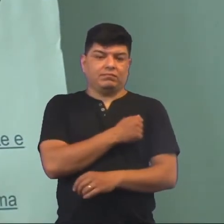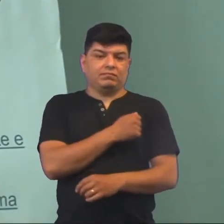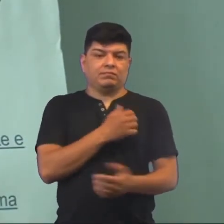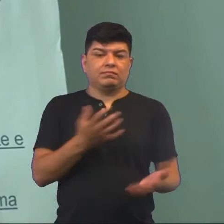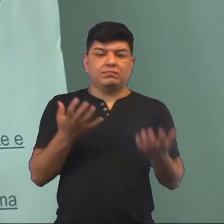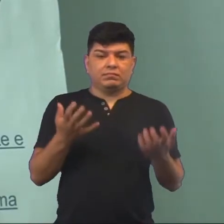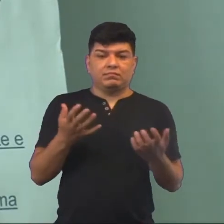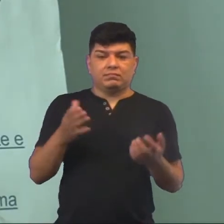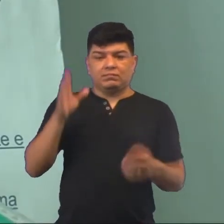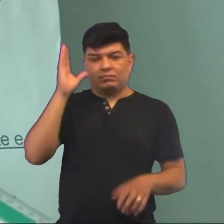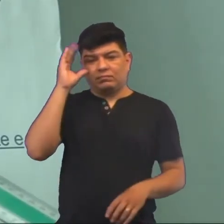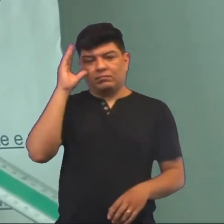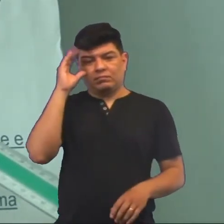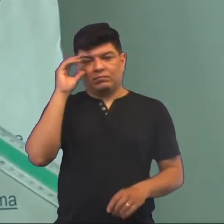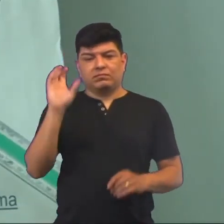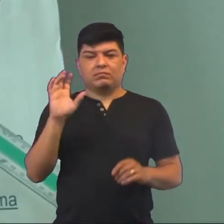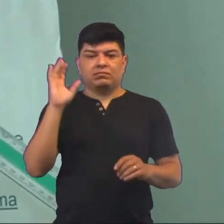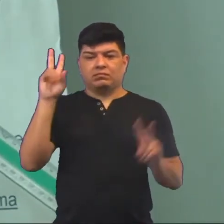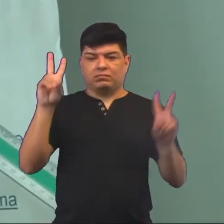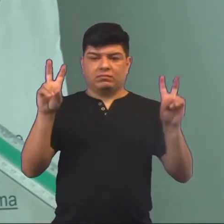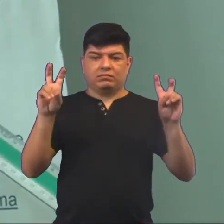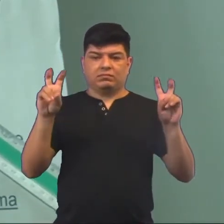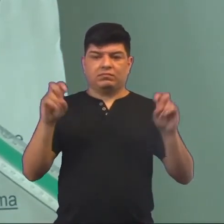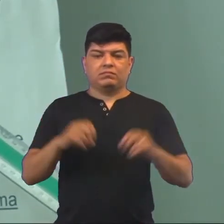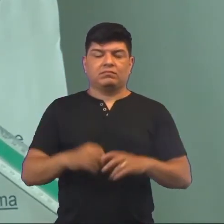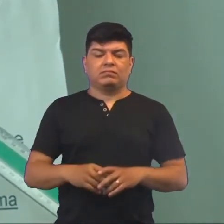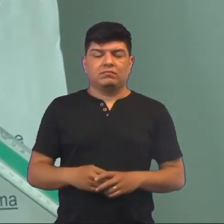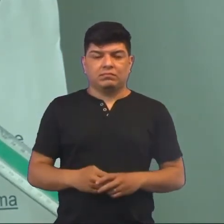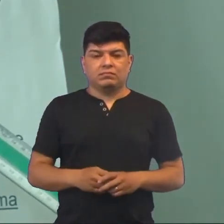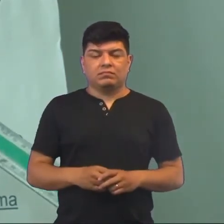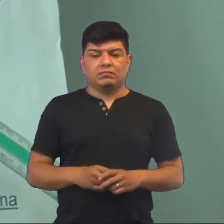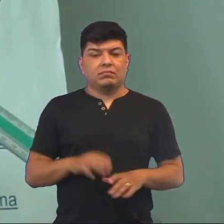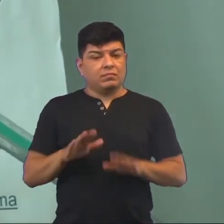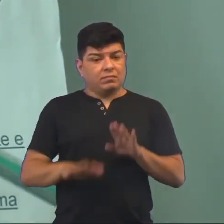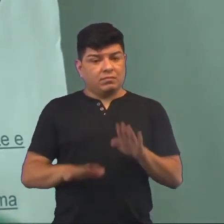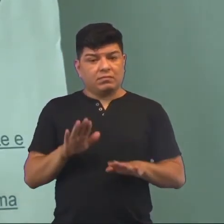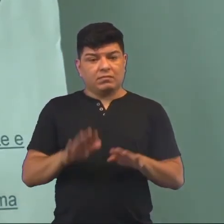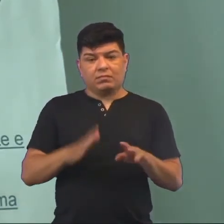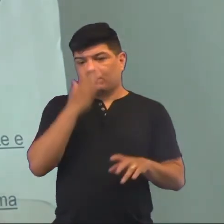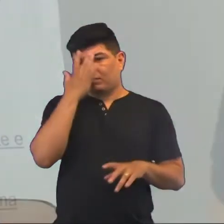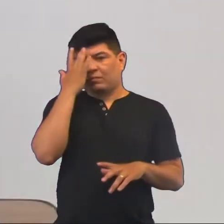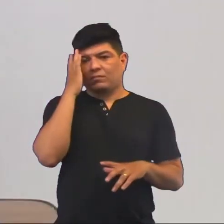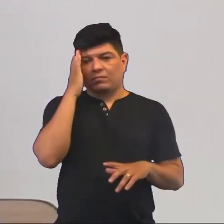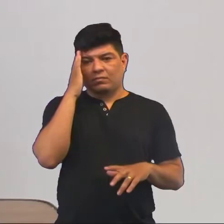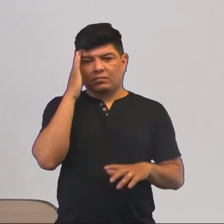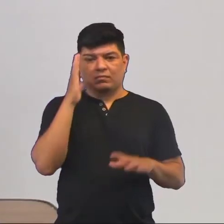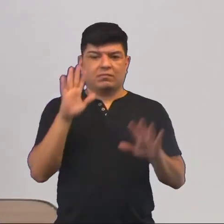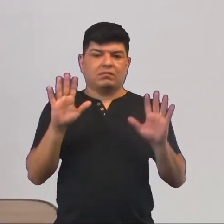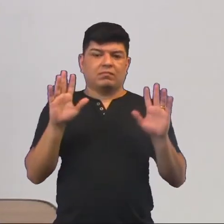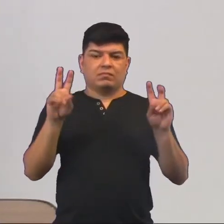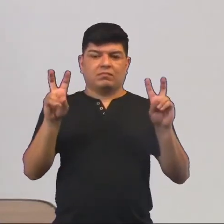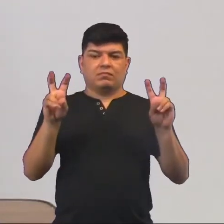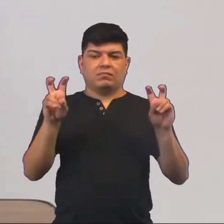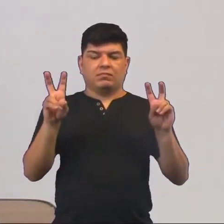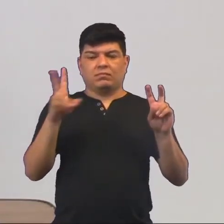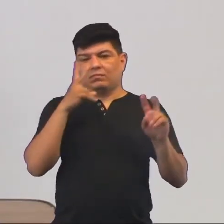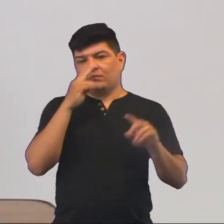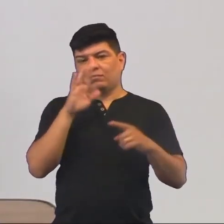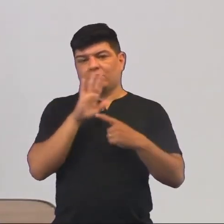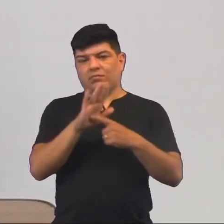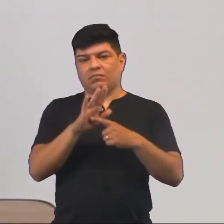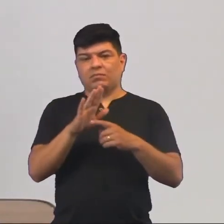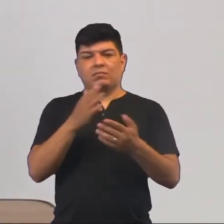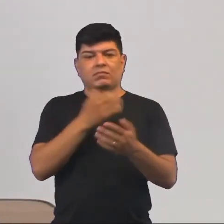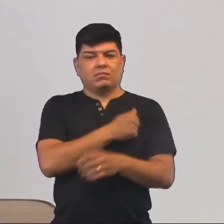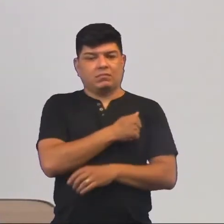Estudante ou pessoas interessadas no assunto. Então, geralmente o público específico para esse tipo de texto, né, expositivo,